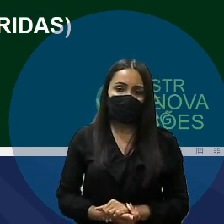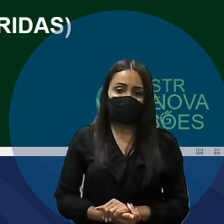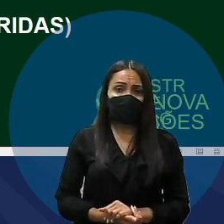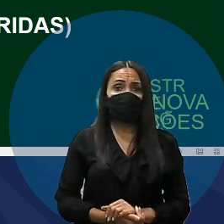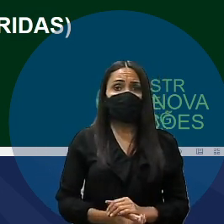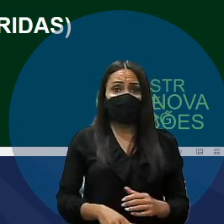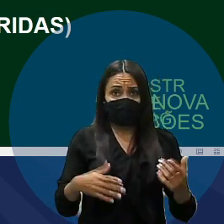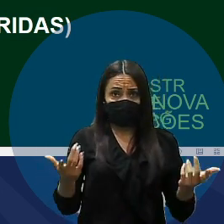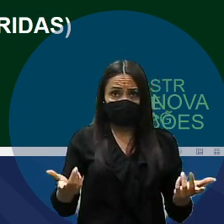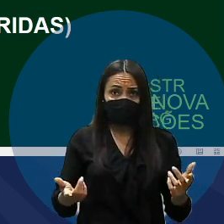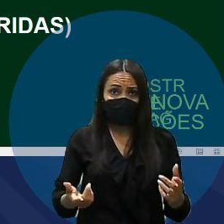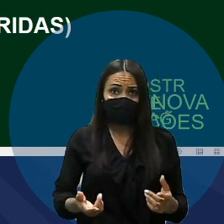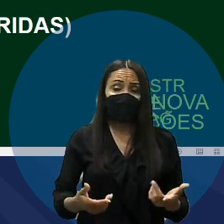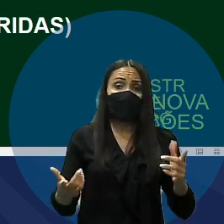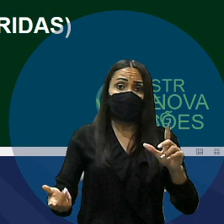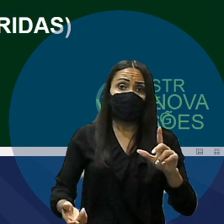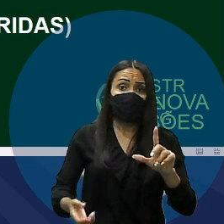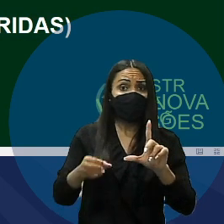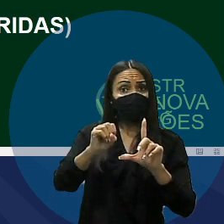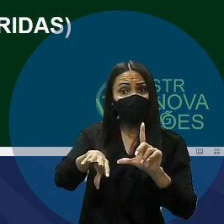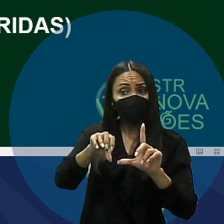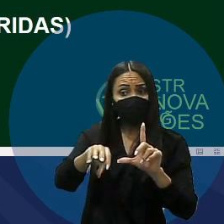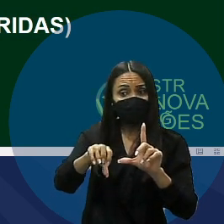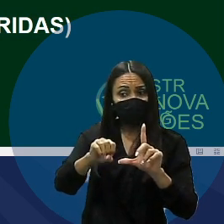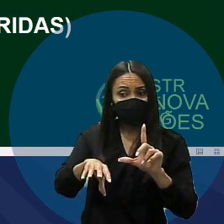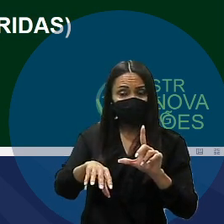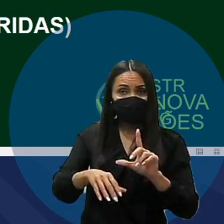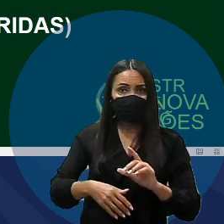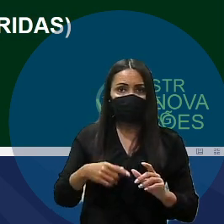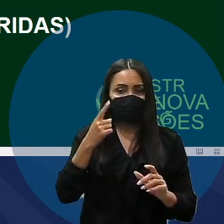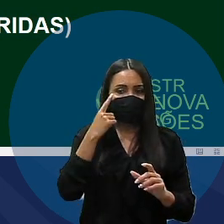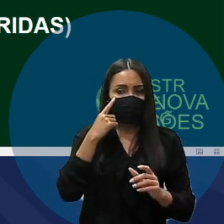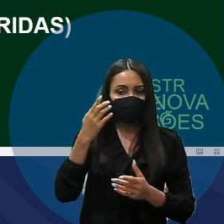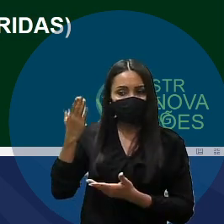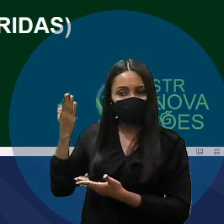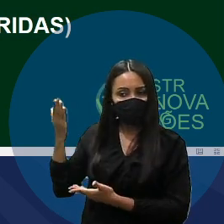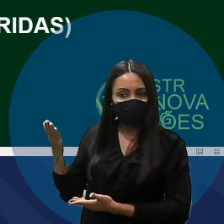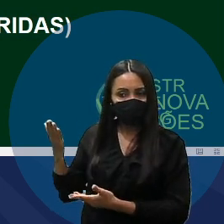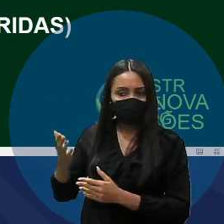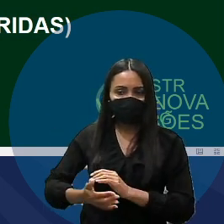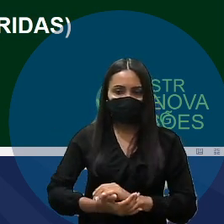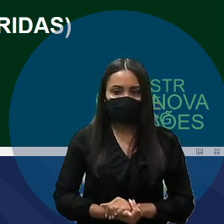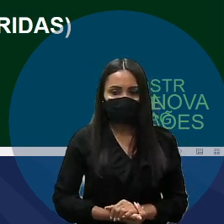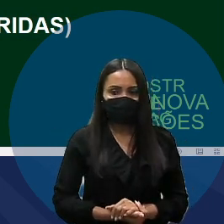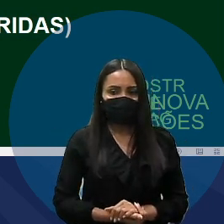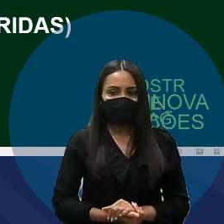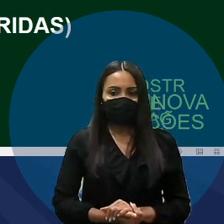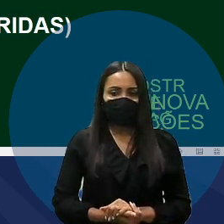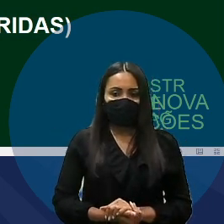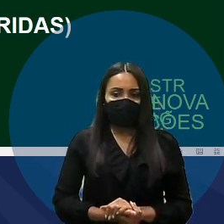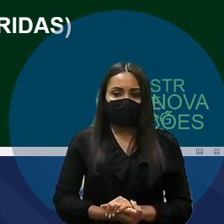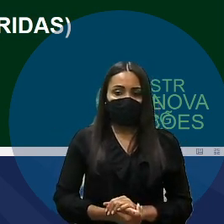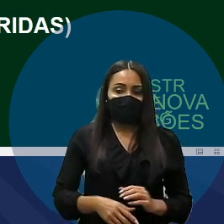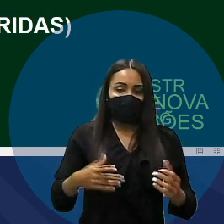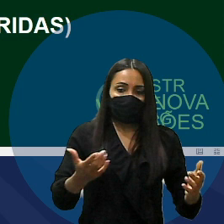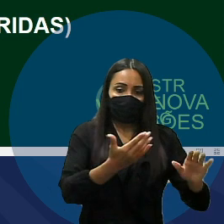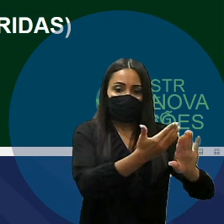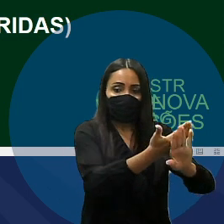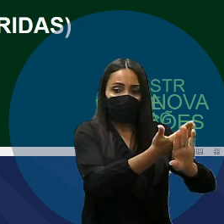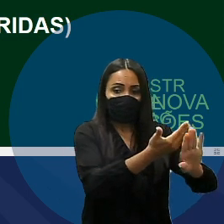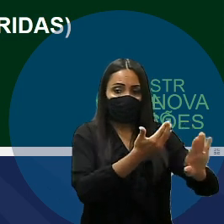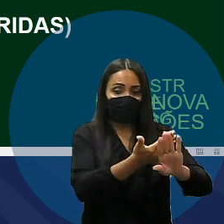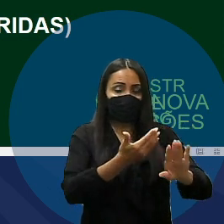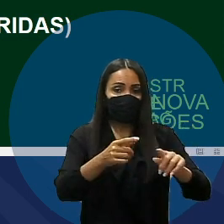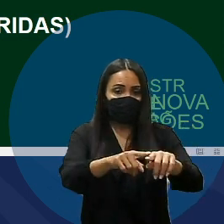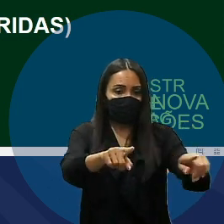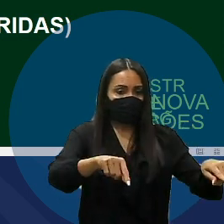ver mais à frente nas imagens. O Festival Literatura Escola Viva separa as salas por